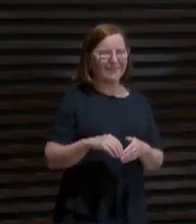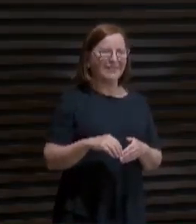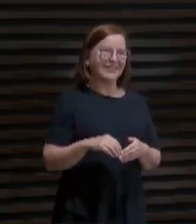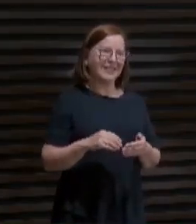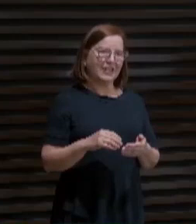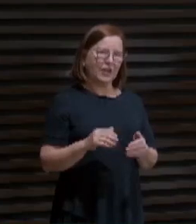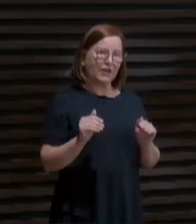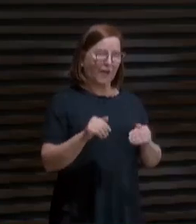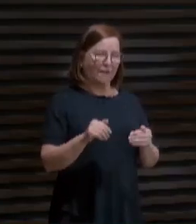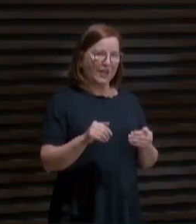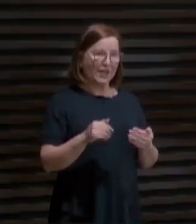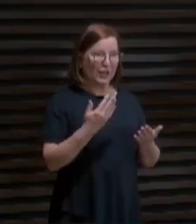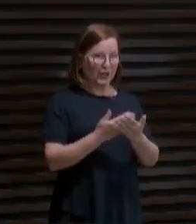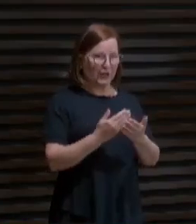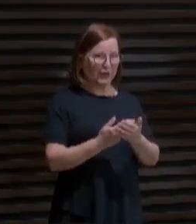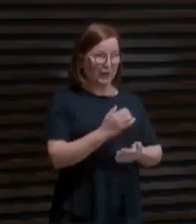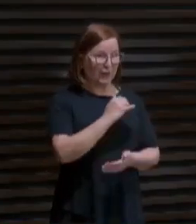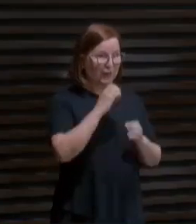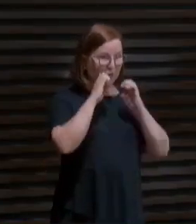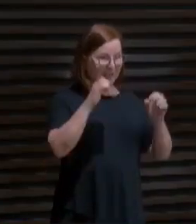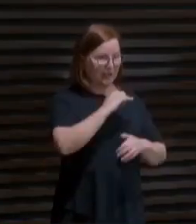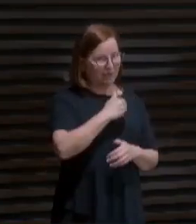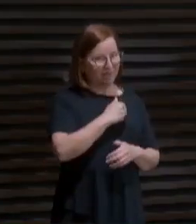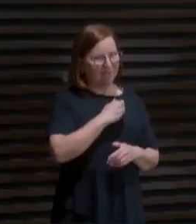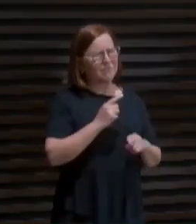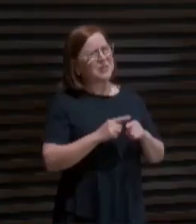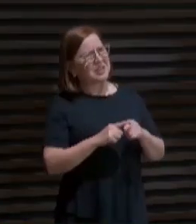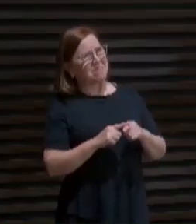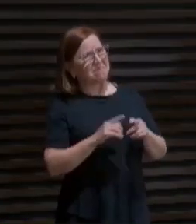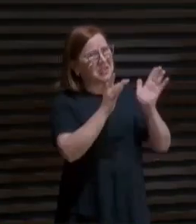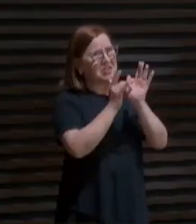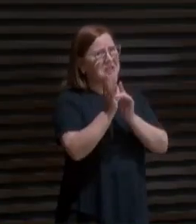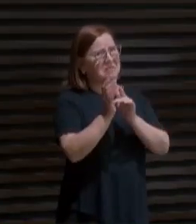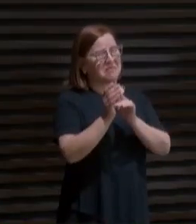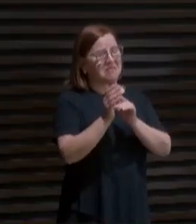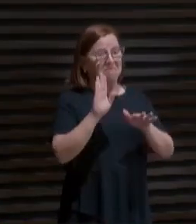Por quê? Porque Jesus pode voltar a qualquer momento.